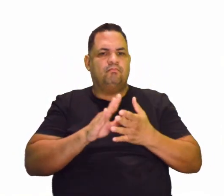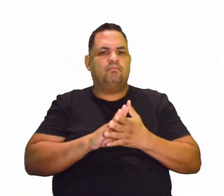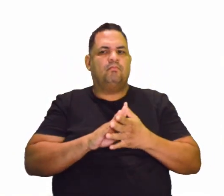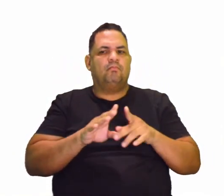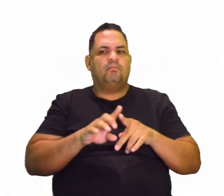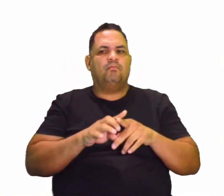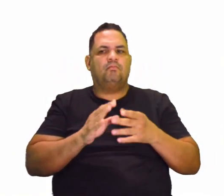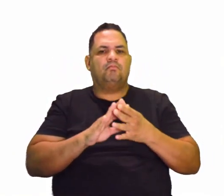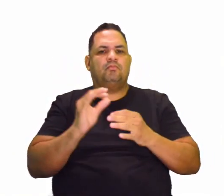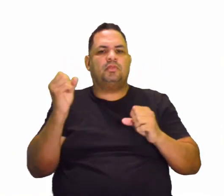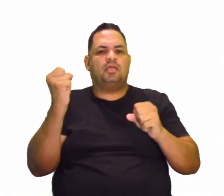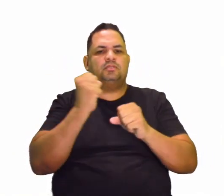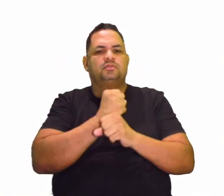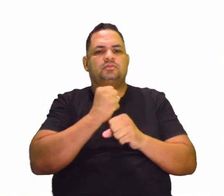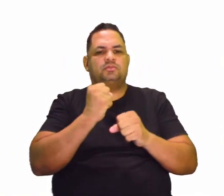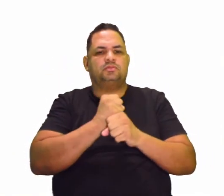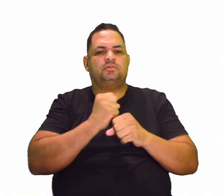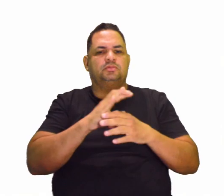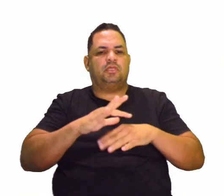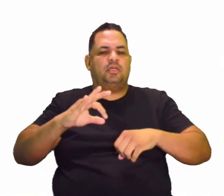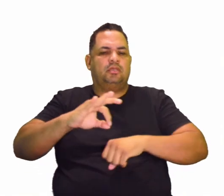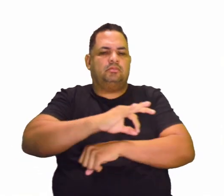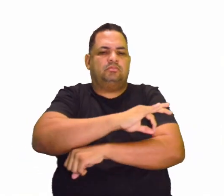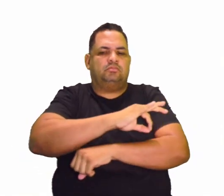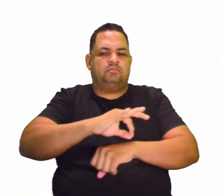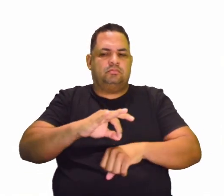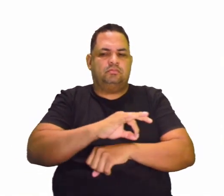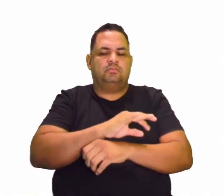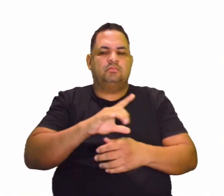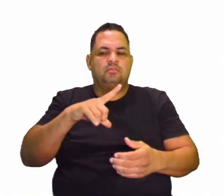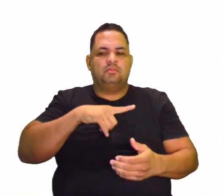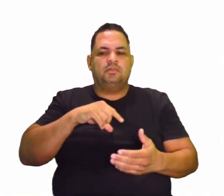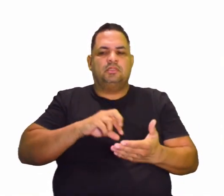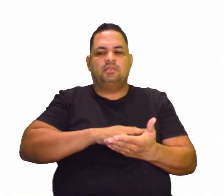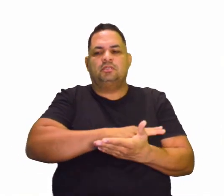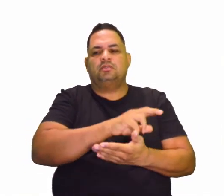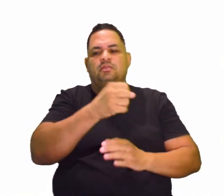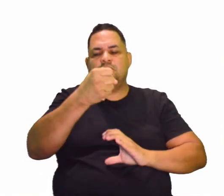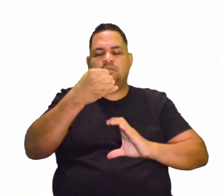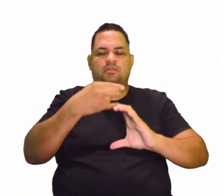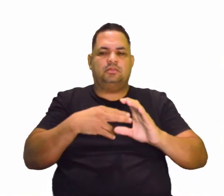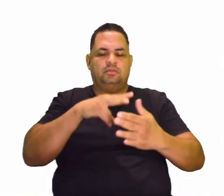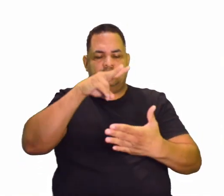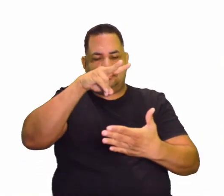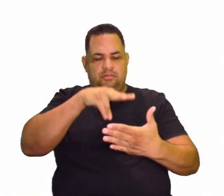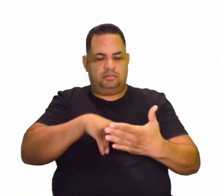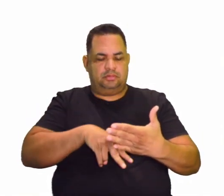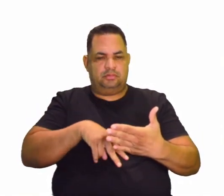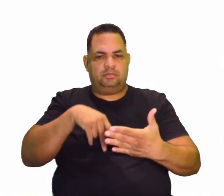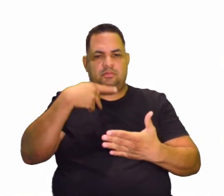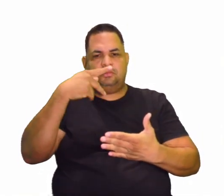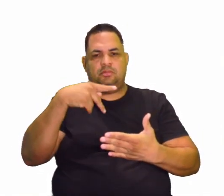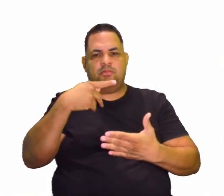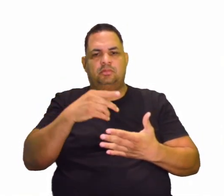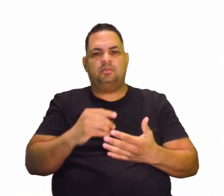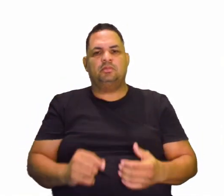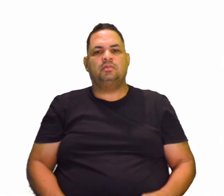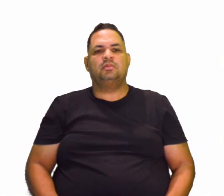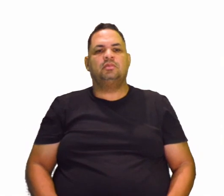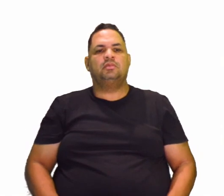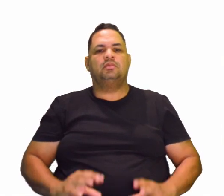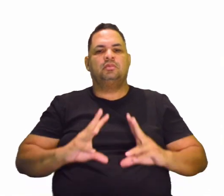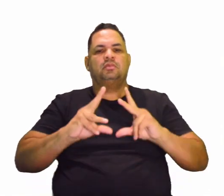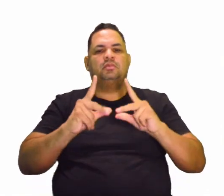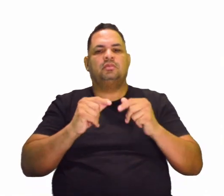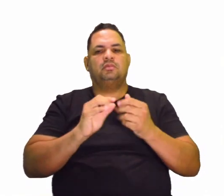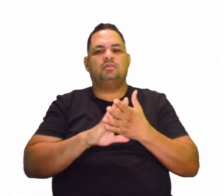nas construções arquitetônicas, né? Então, são várias características. Vamos ler, então, não vou falar aqui todas, mas vamos